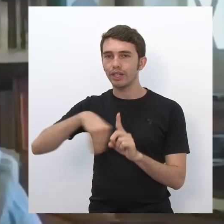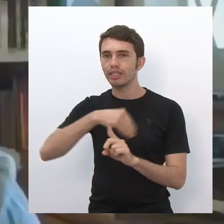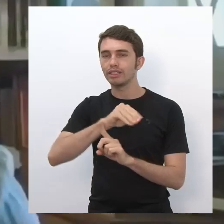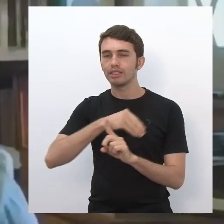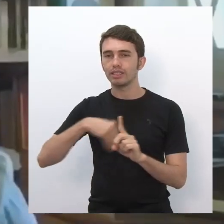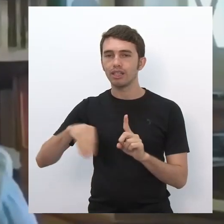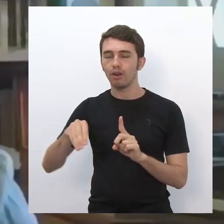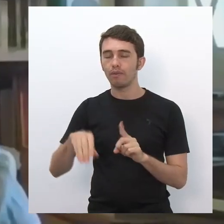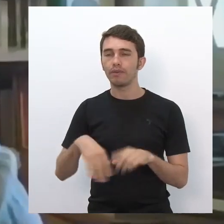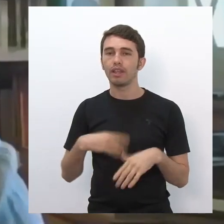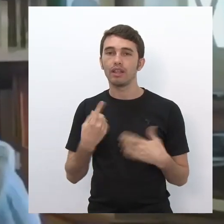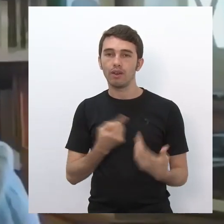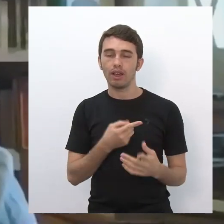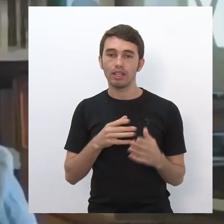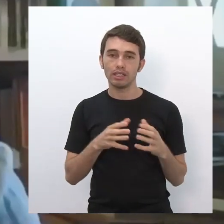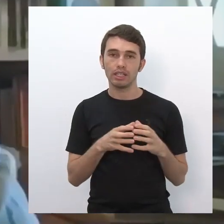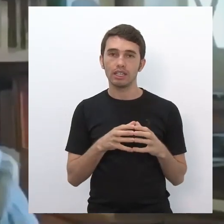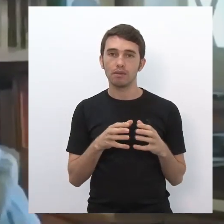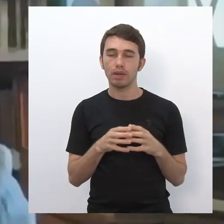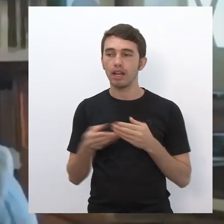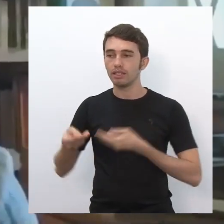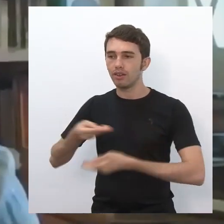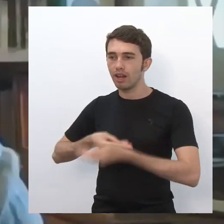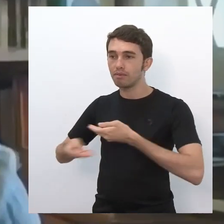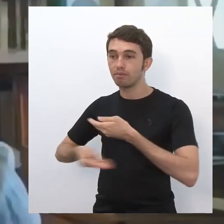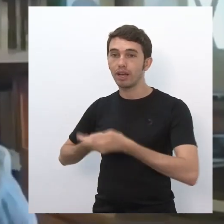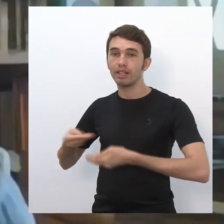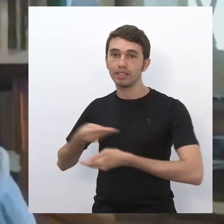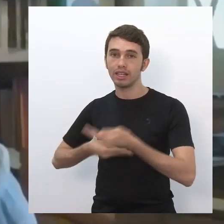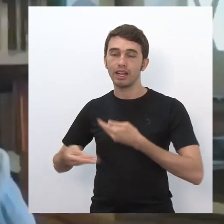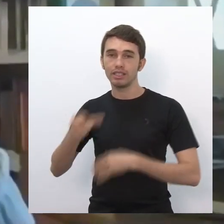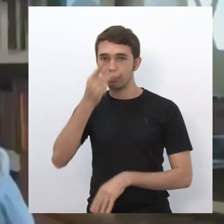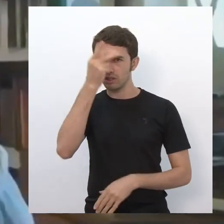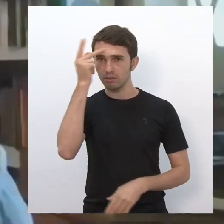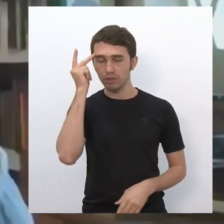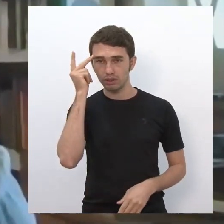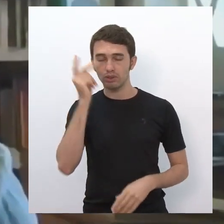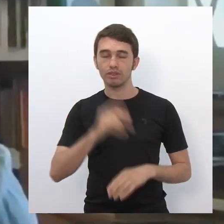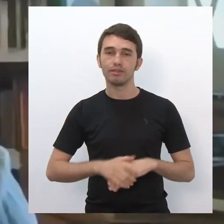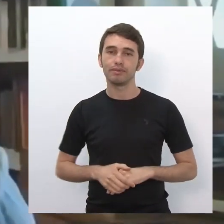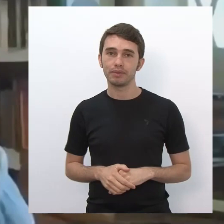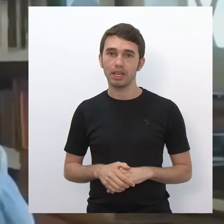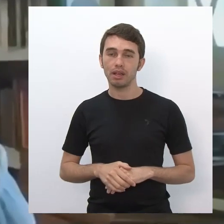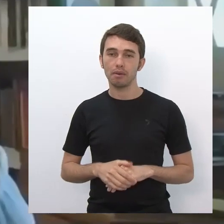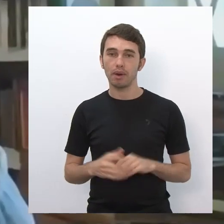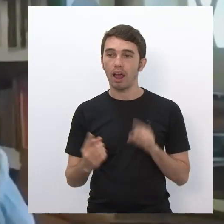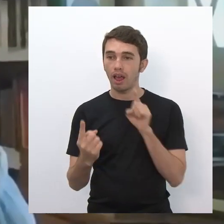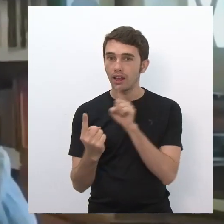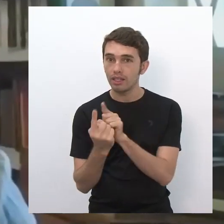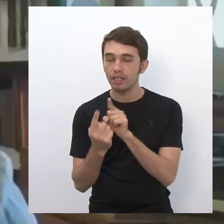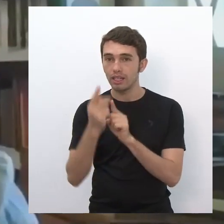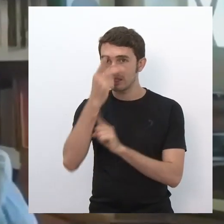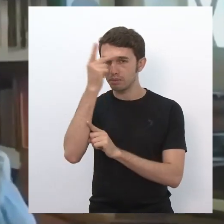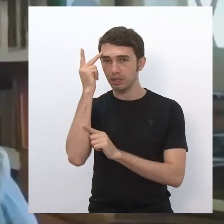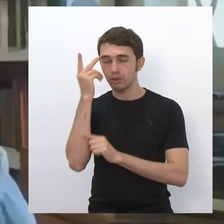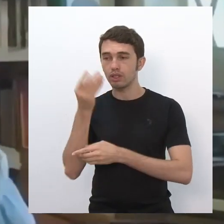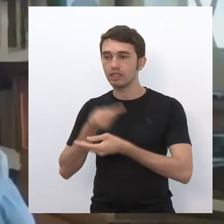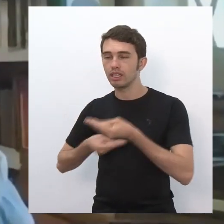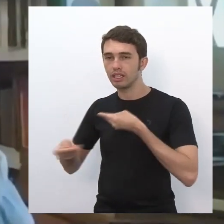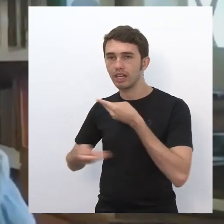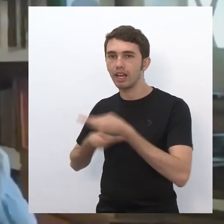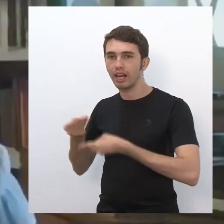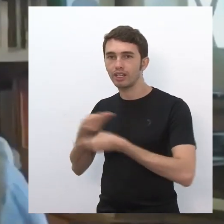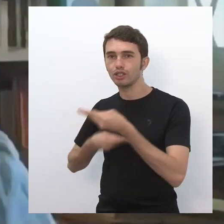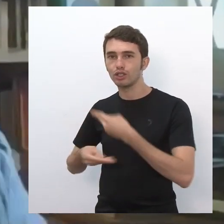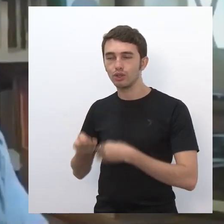né? Elas estão lá para interagir com as pessoas, né? Para atender as pessoas e interagir com